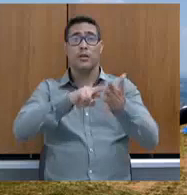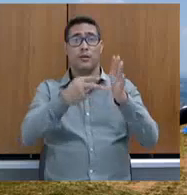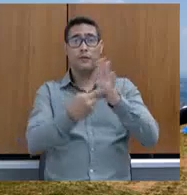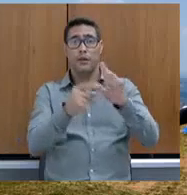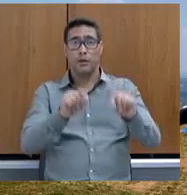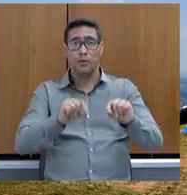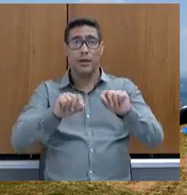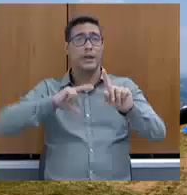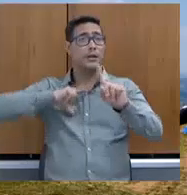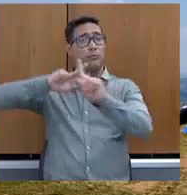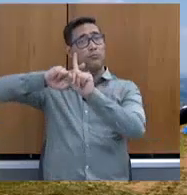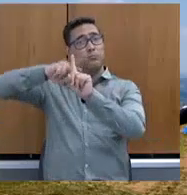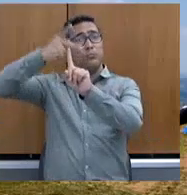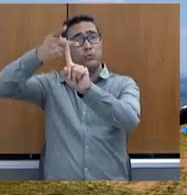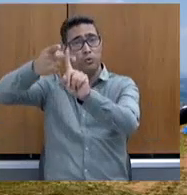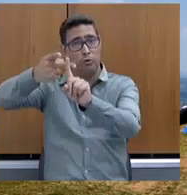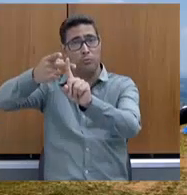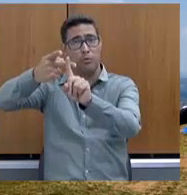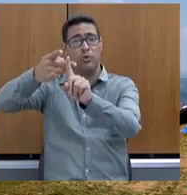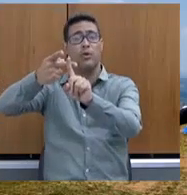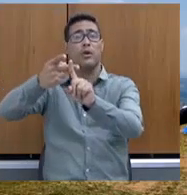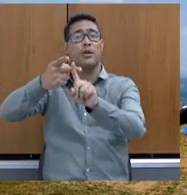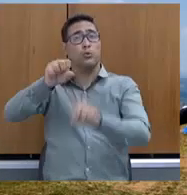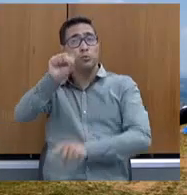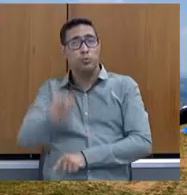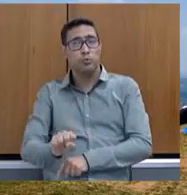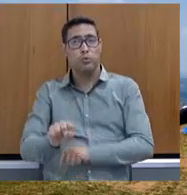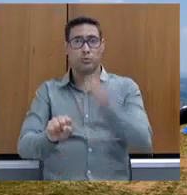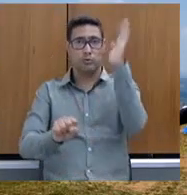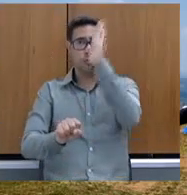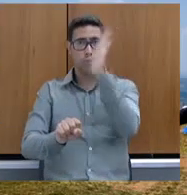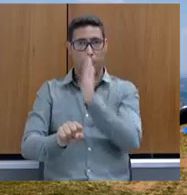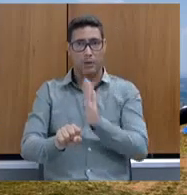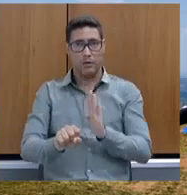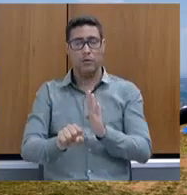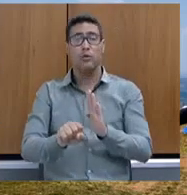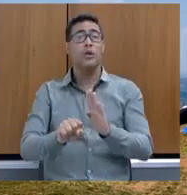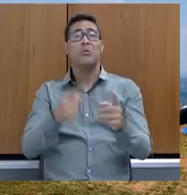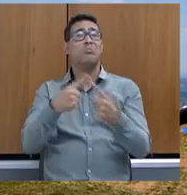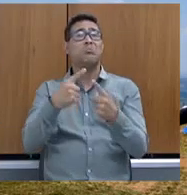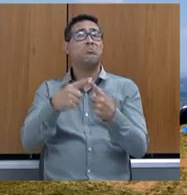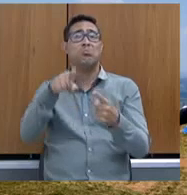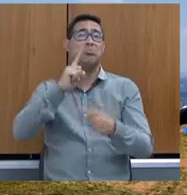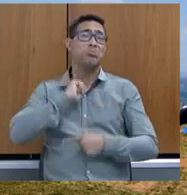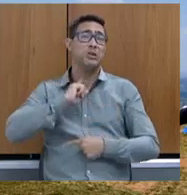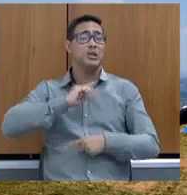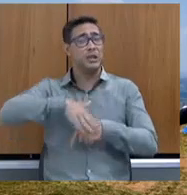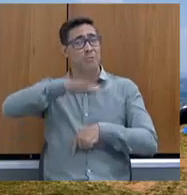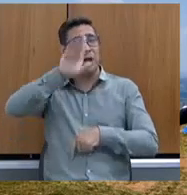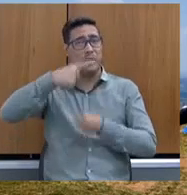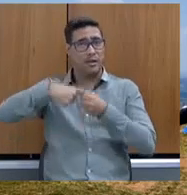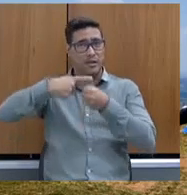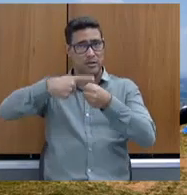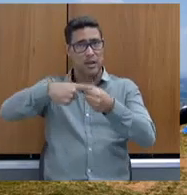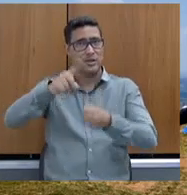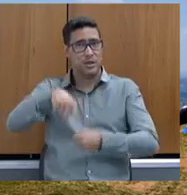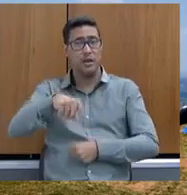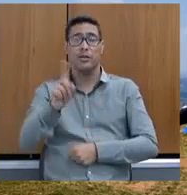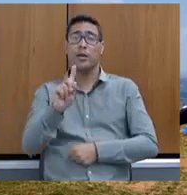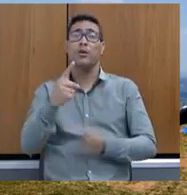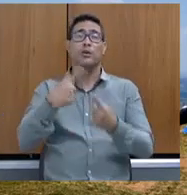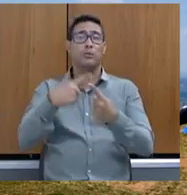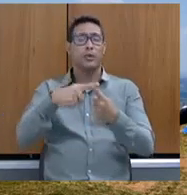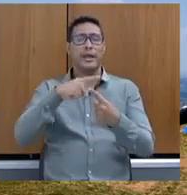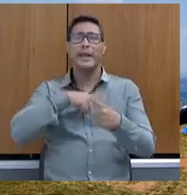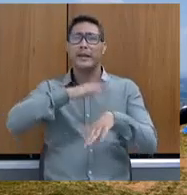que é o dobro por exemplo da região sul do Brasil e não é porque Minas Gerais tem o maior número de municípios é porque ao envolvimento